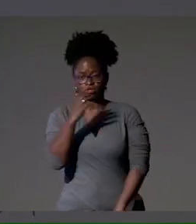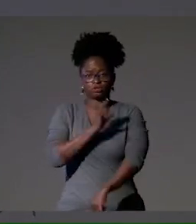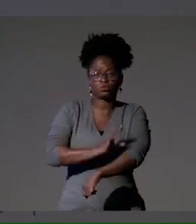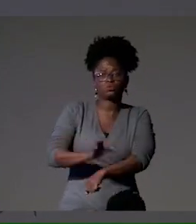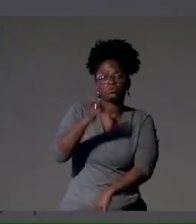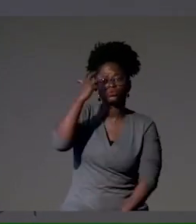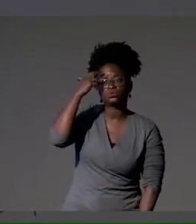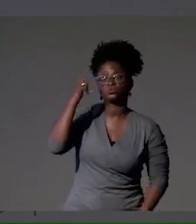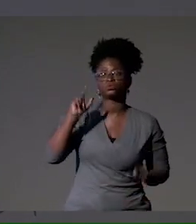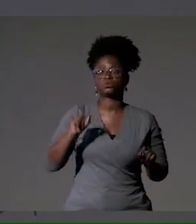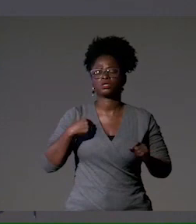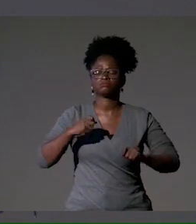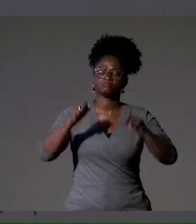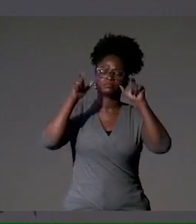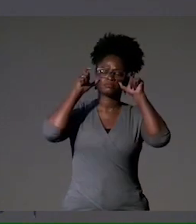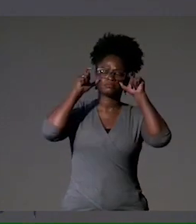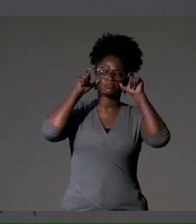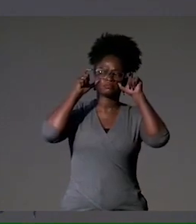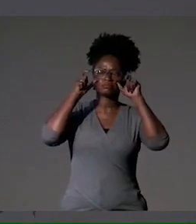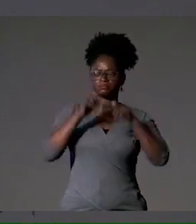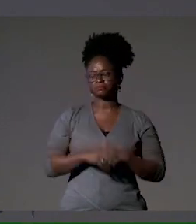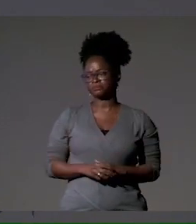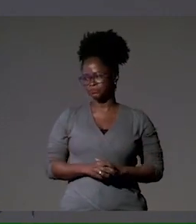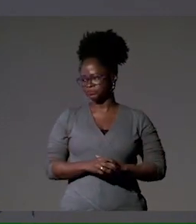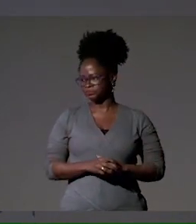cultura e que me chamam a atenção.